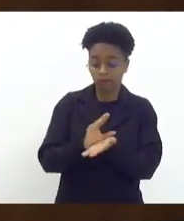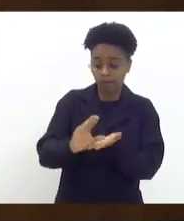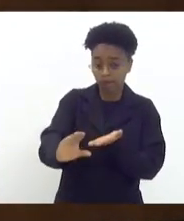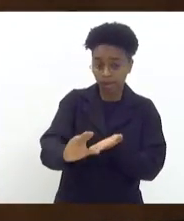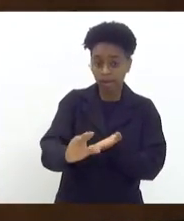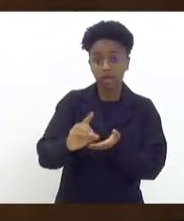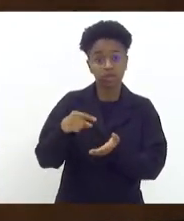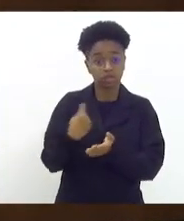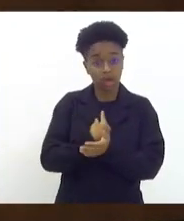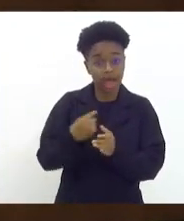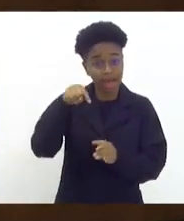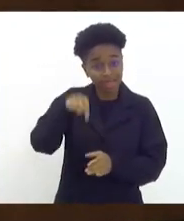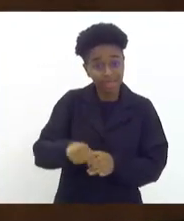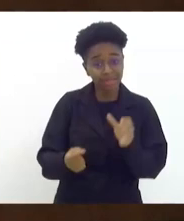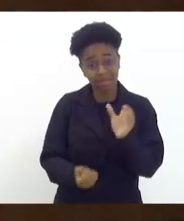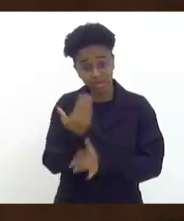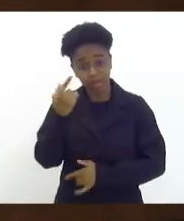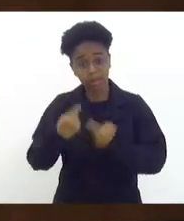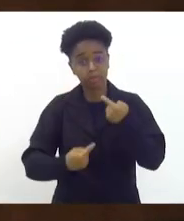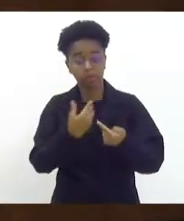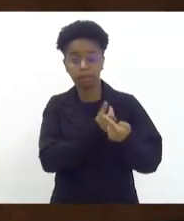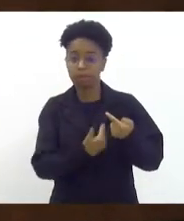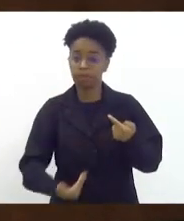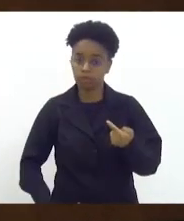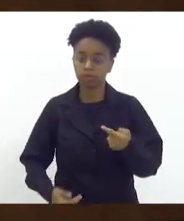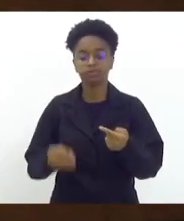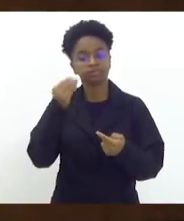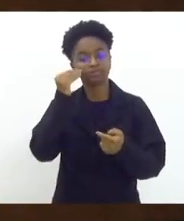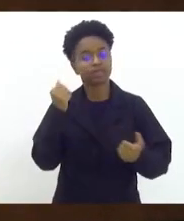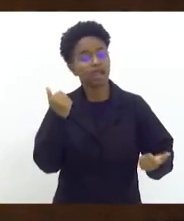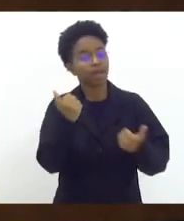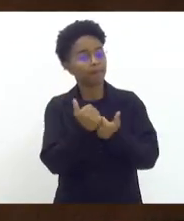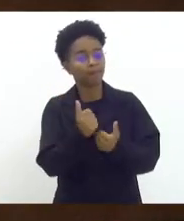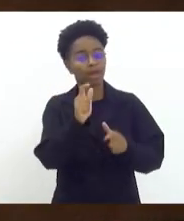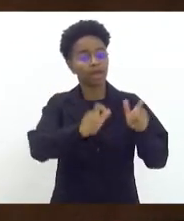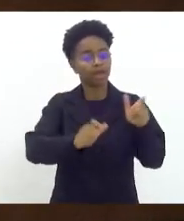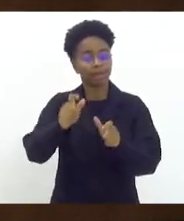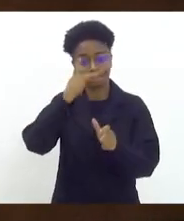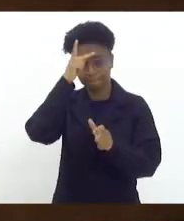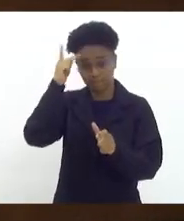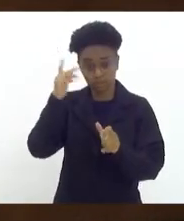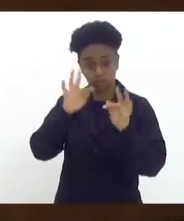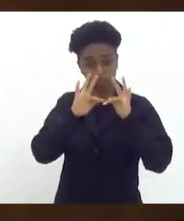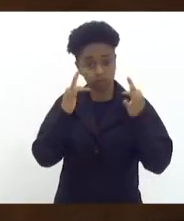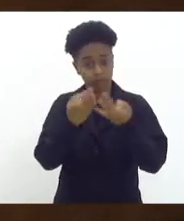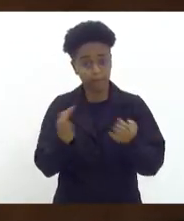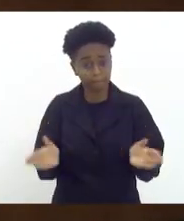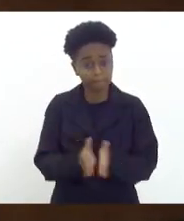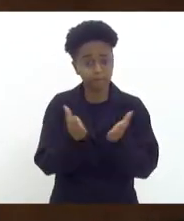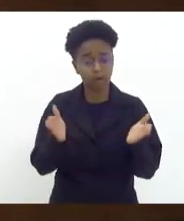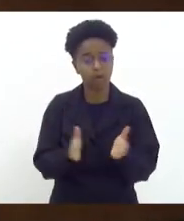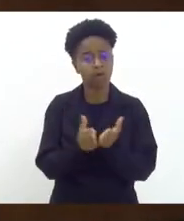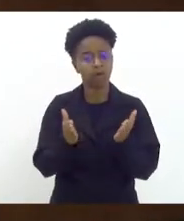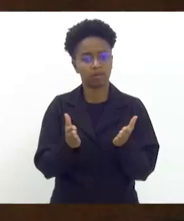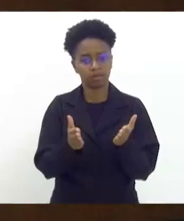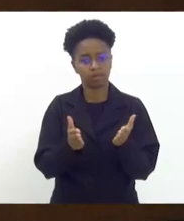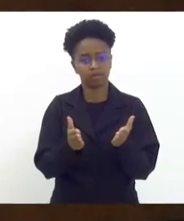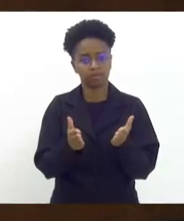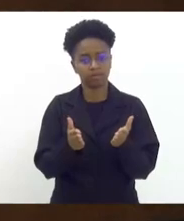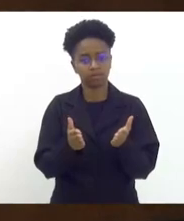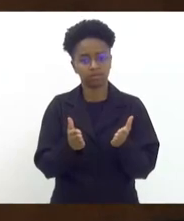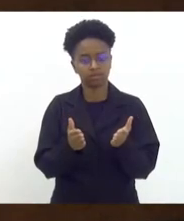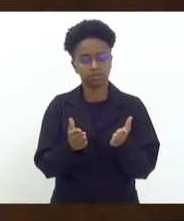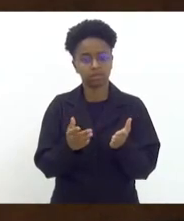dessa casa como política pública para assegurar a possibilidade dessas famílias mais empobrecidas